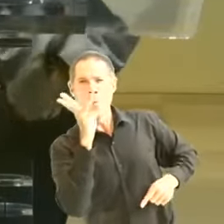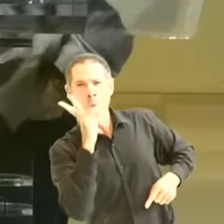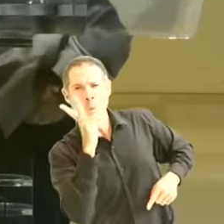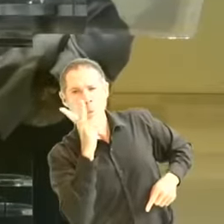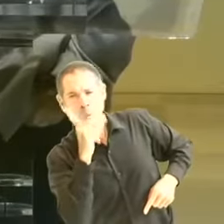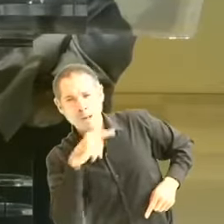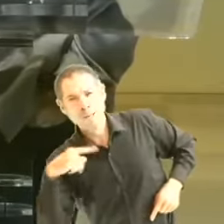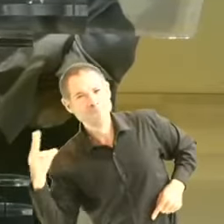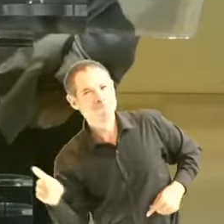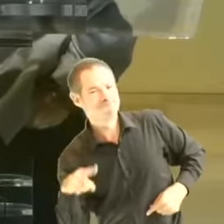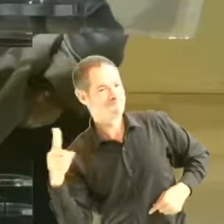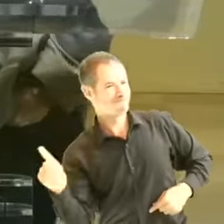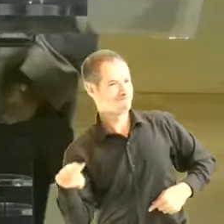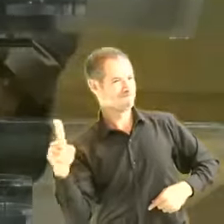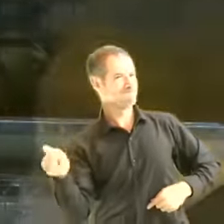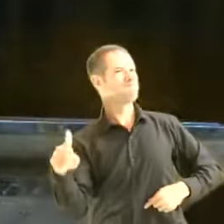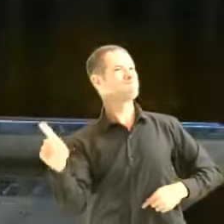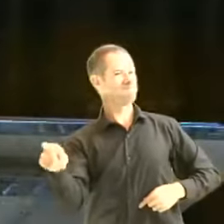para sempre.